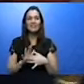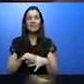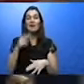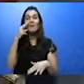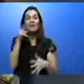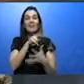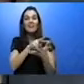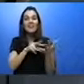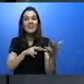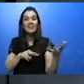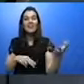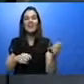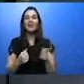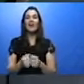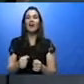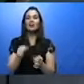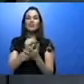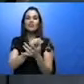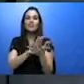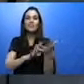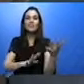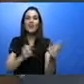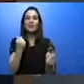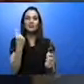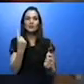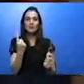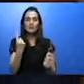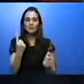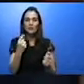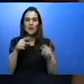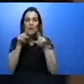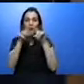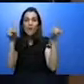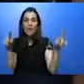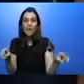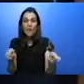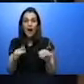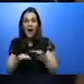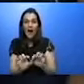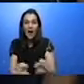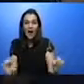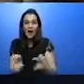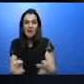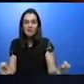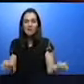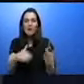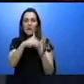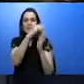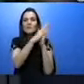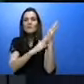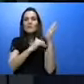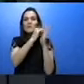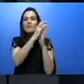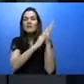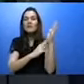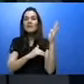ler? Exercício 1. O quadro abaixo foi pintado por um